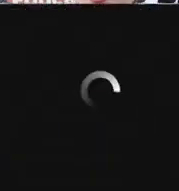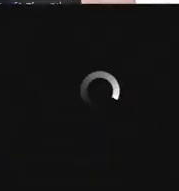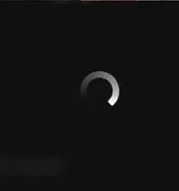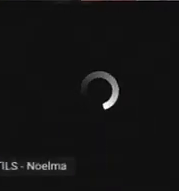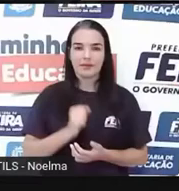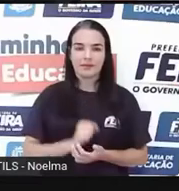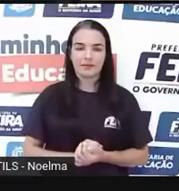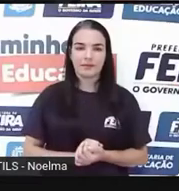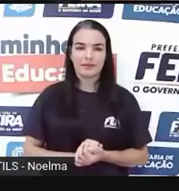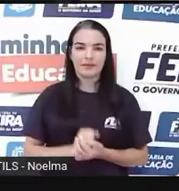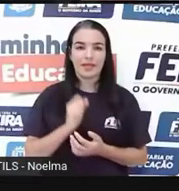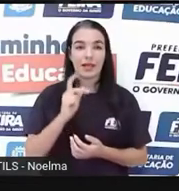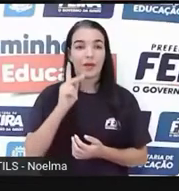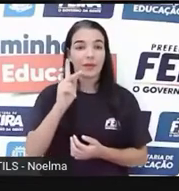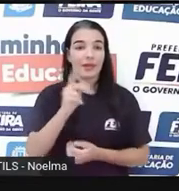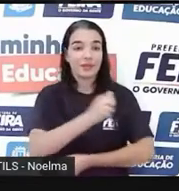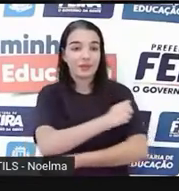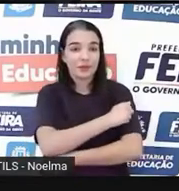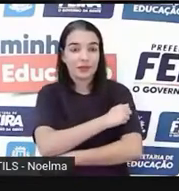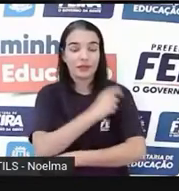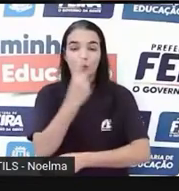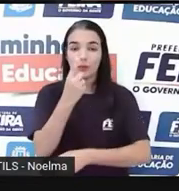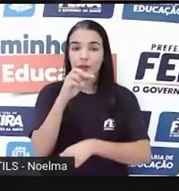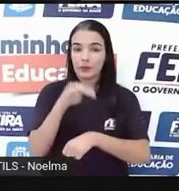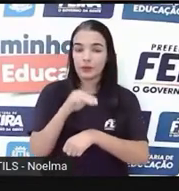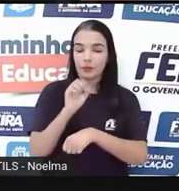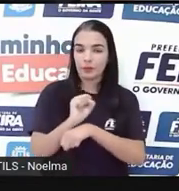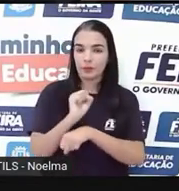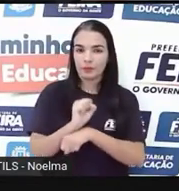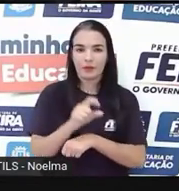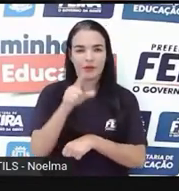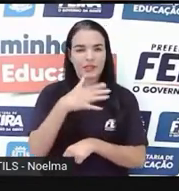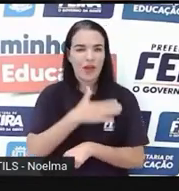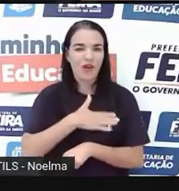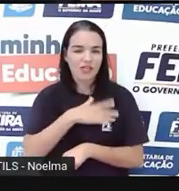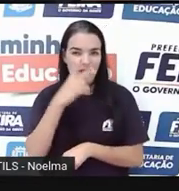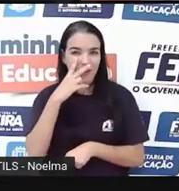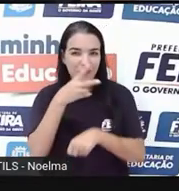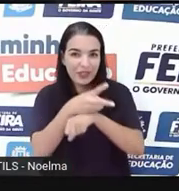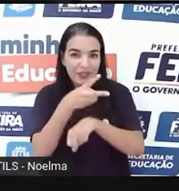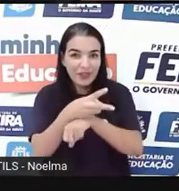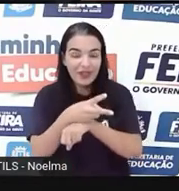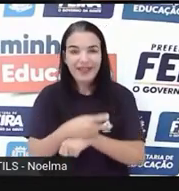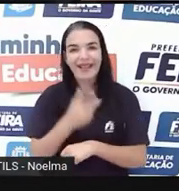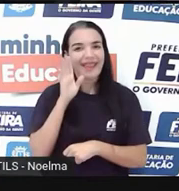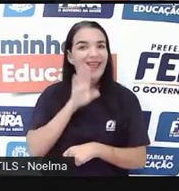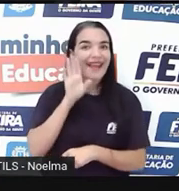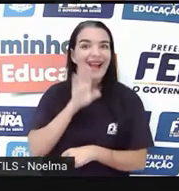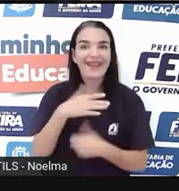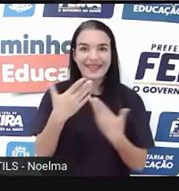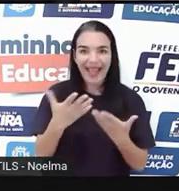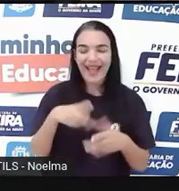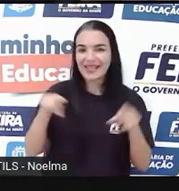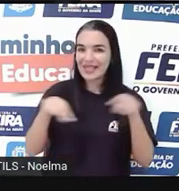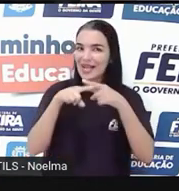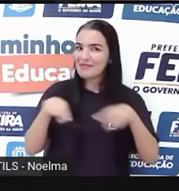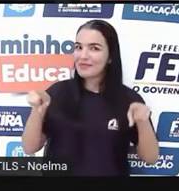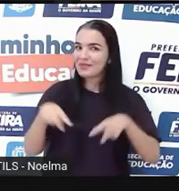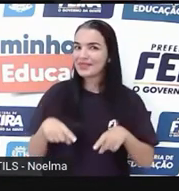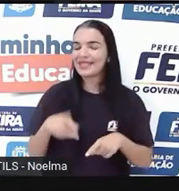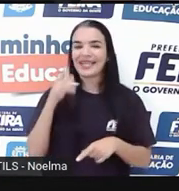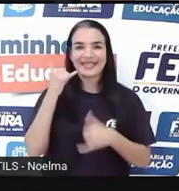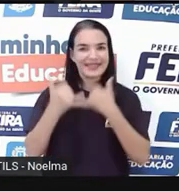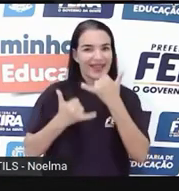Just a moment, please. Só um minutinho, por favor. E aí, gostaram do vídeo? Bem legal essa canção, não é? Bem